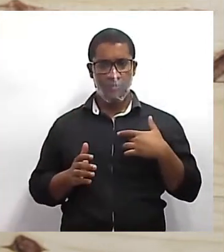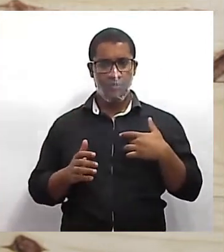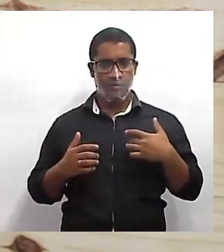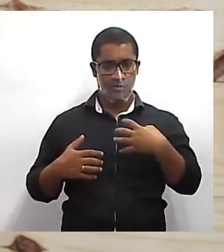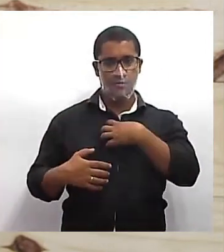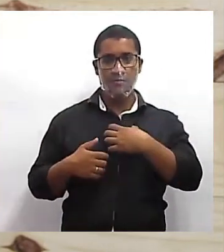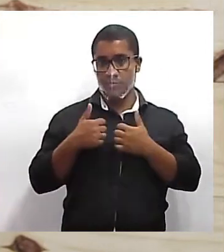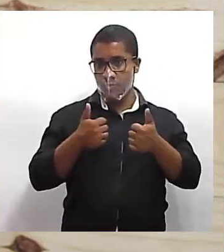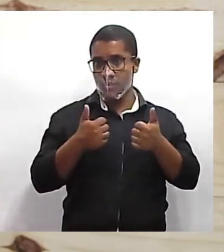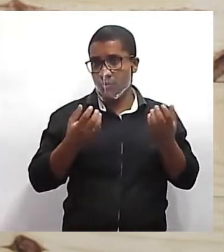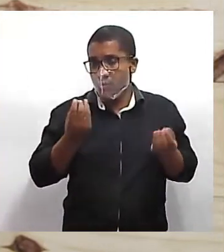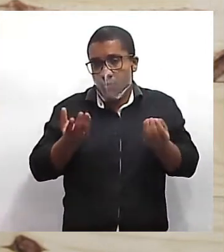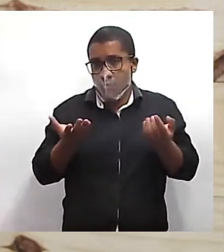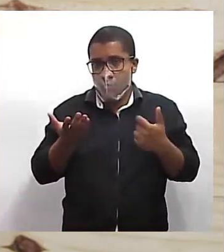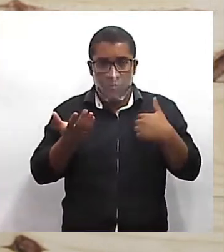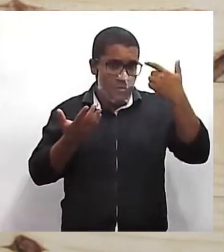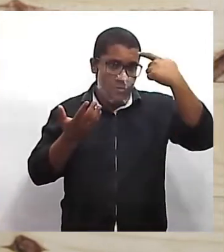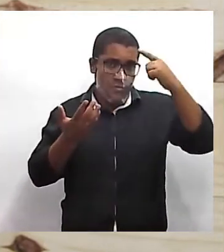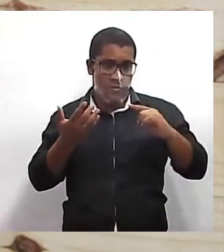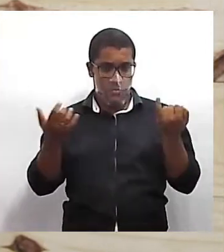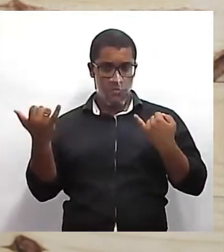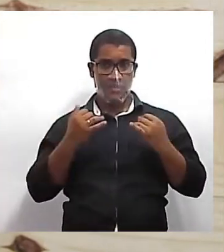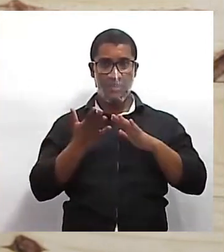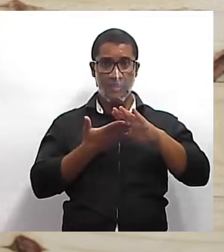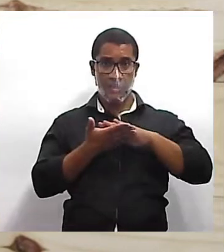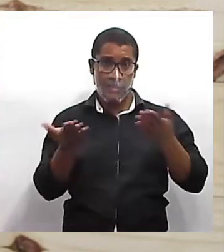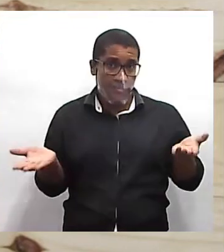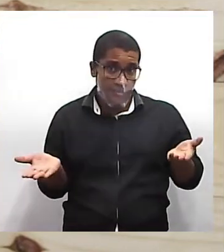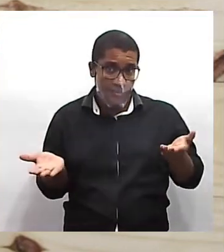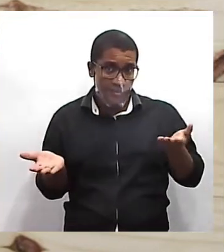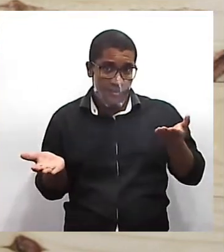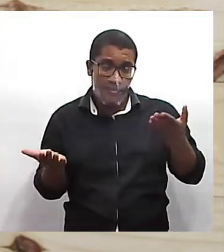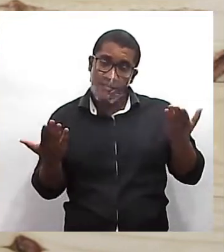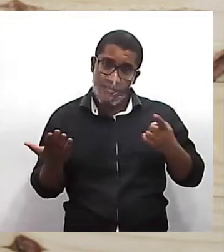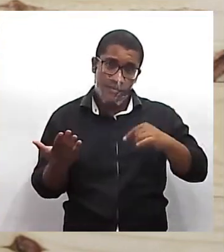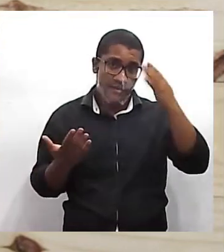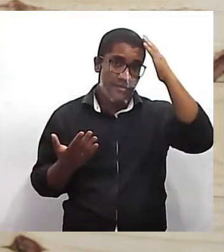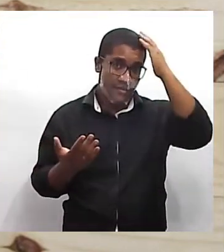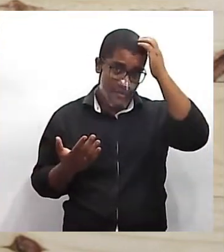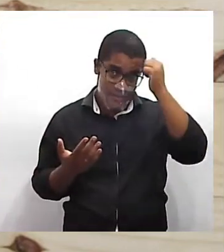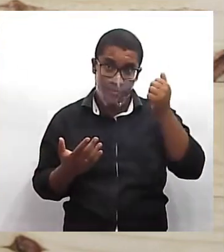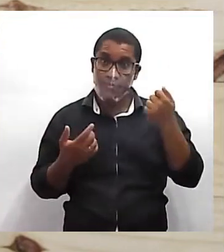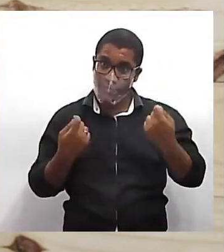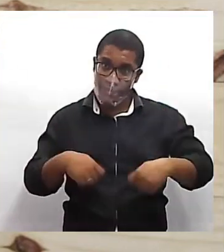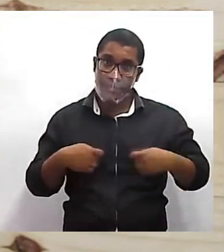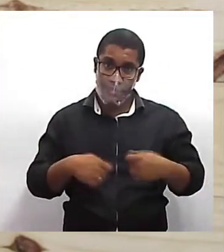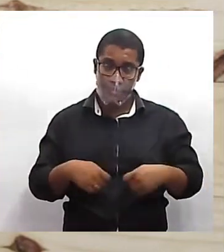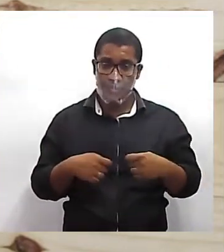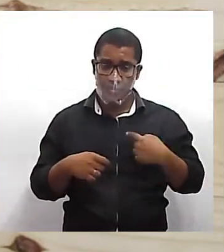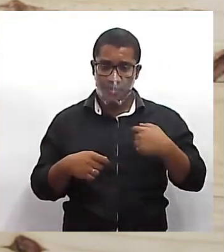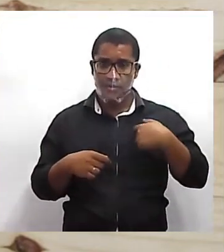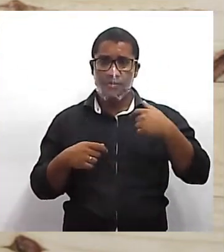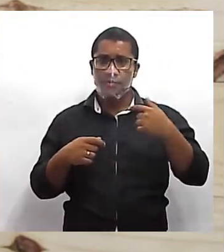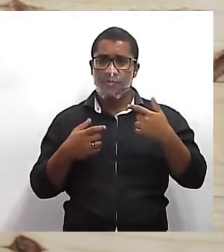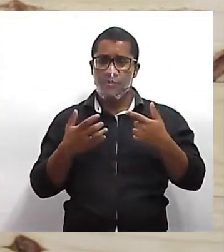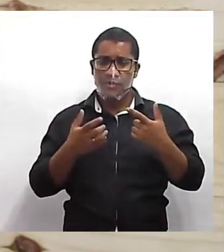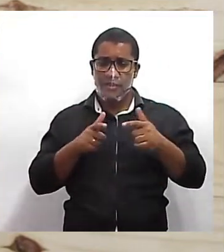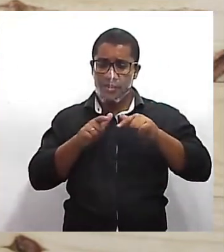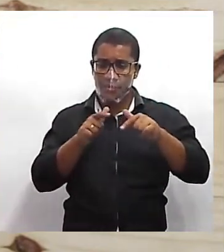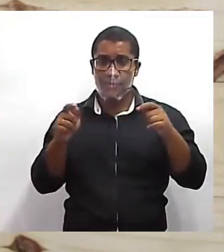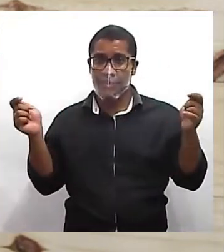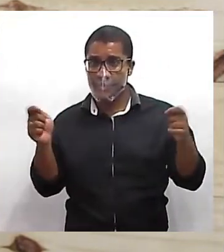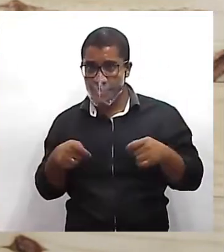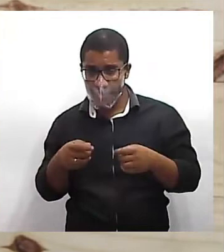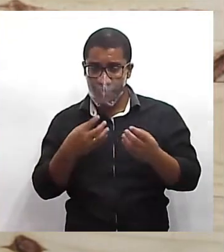Não é verdade? Então, é muito importante termos isso em mente. Como posso saber se eu estou em condições adequadas de trabalho?